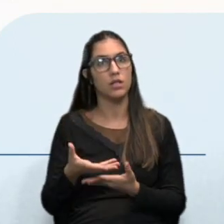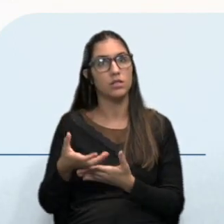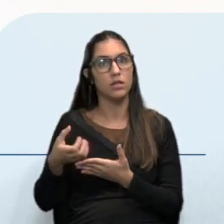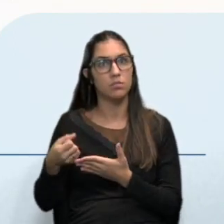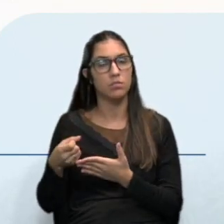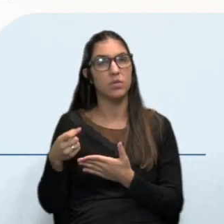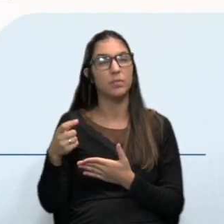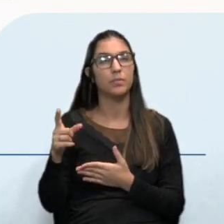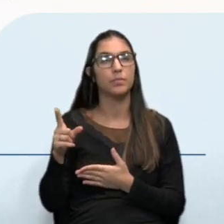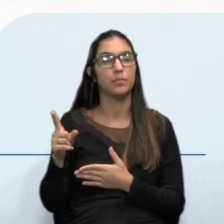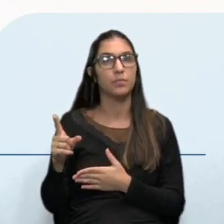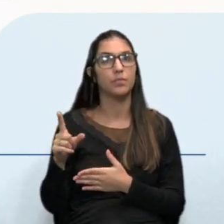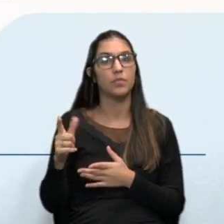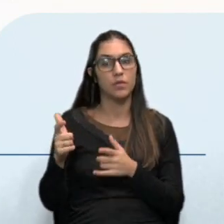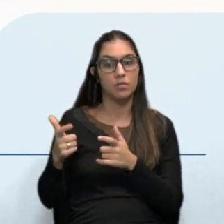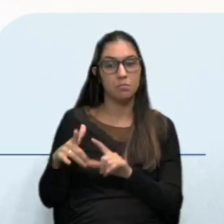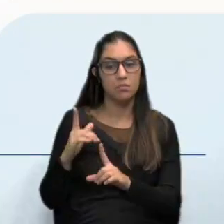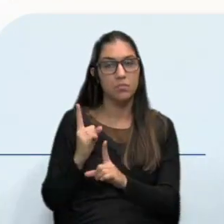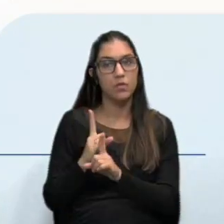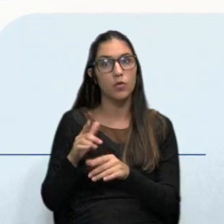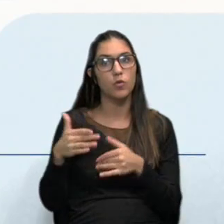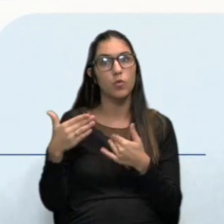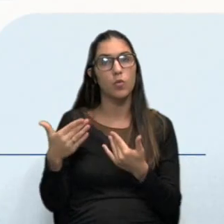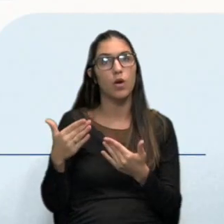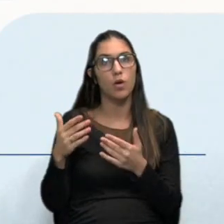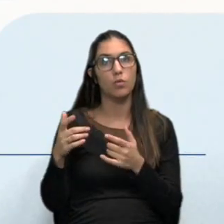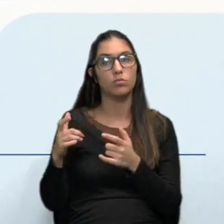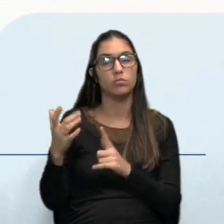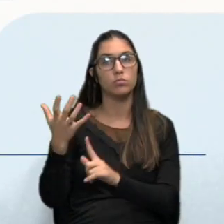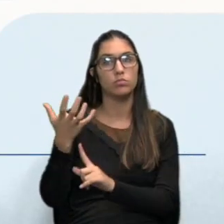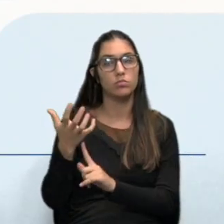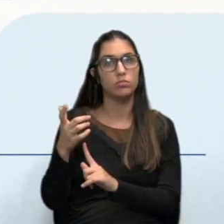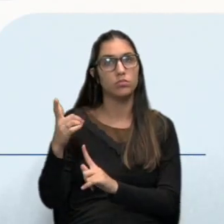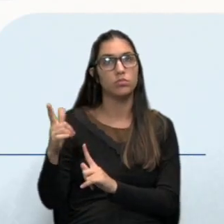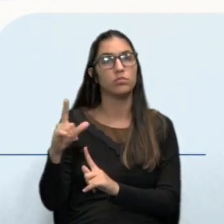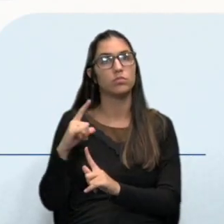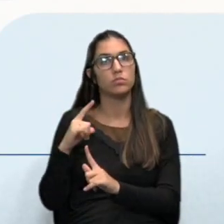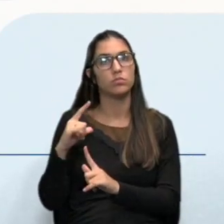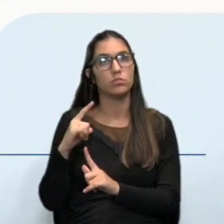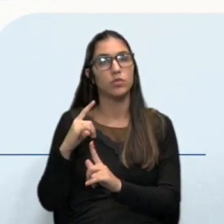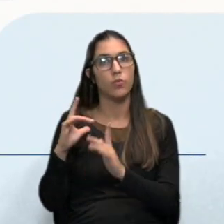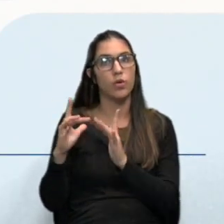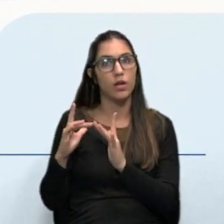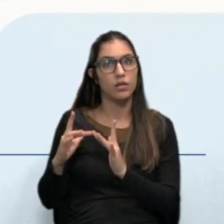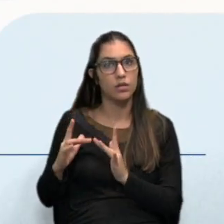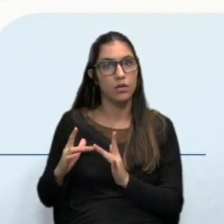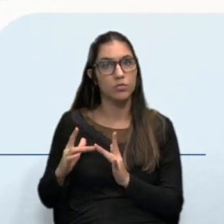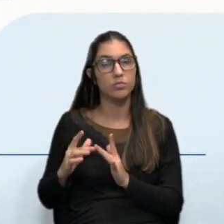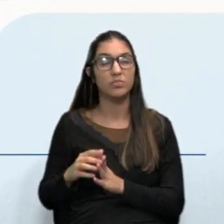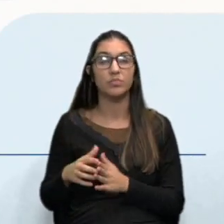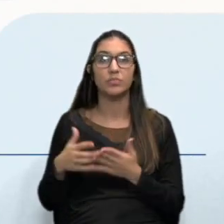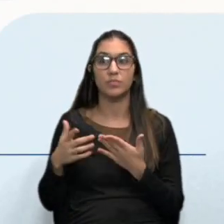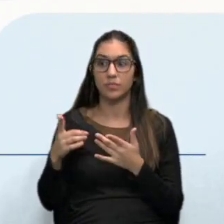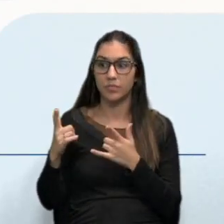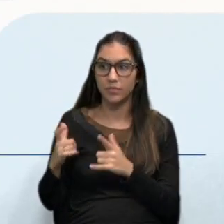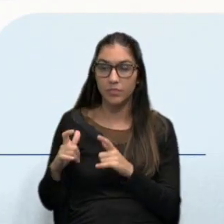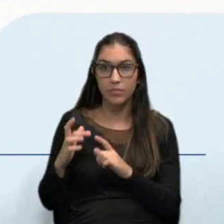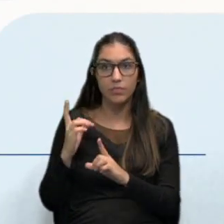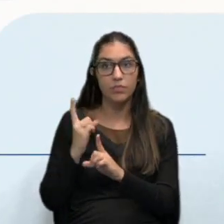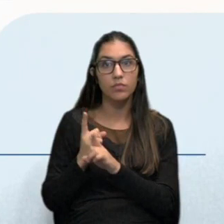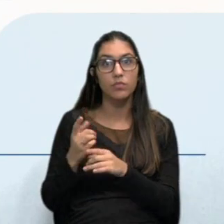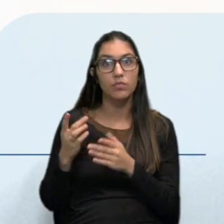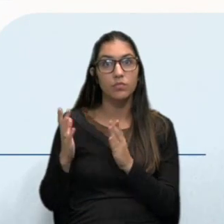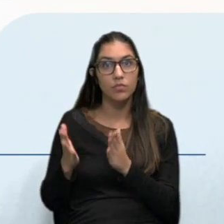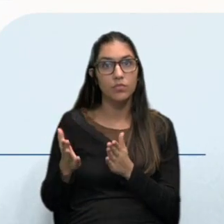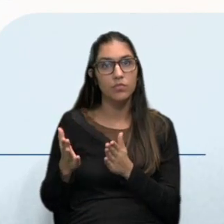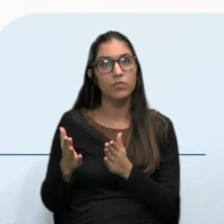mensagem da MSC, localiza qual estação radiobase o destinatário está conectado. Então, localizou qualquer estação